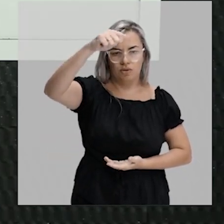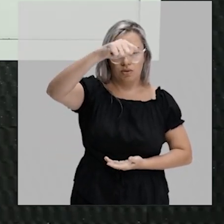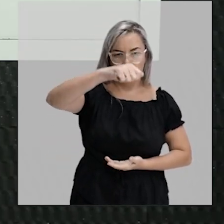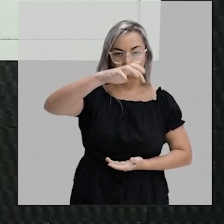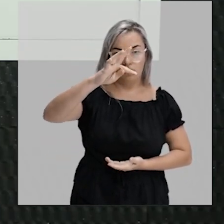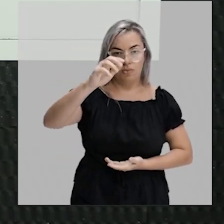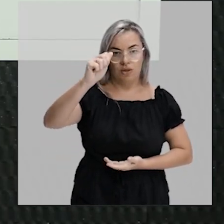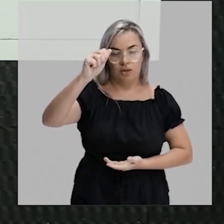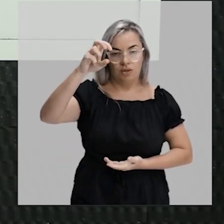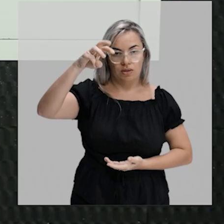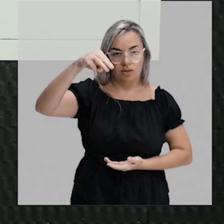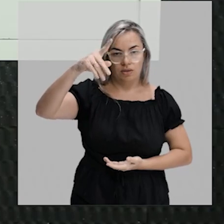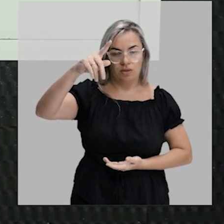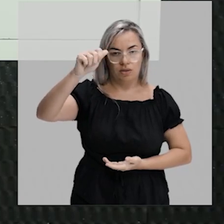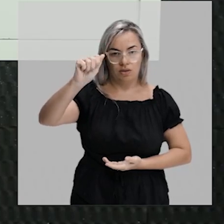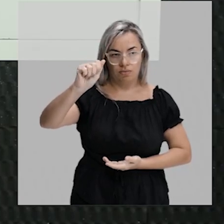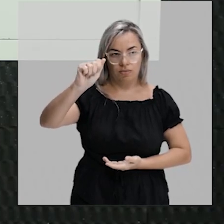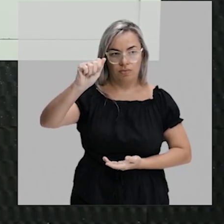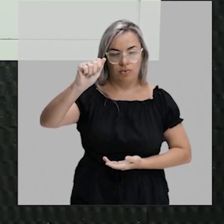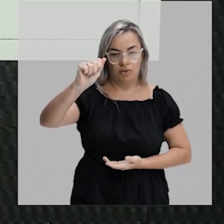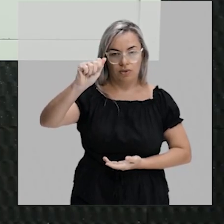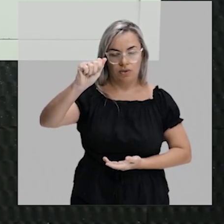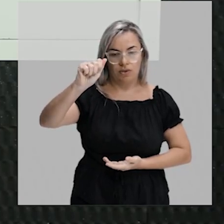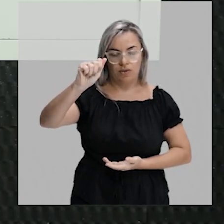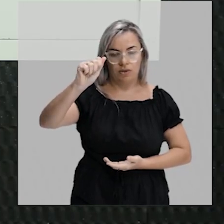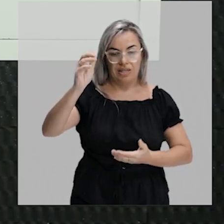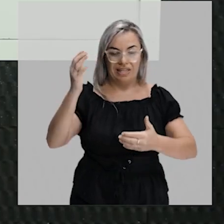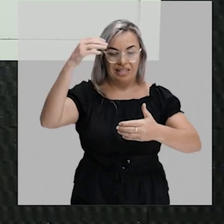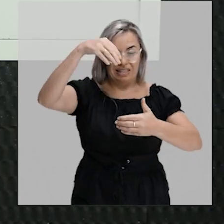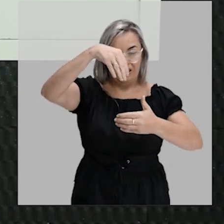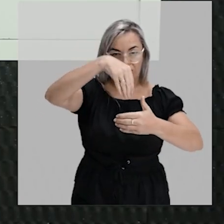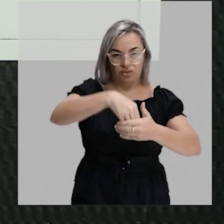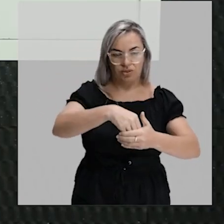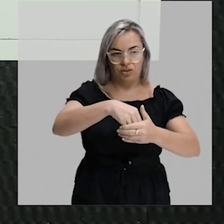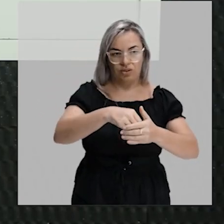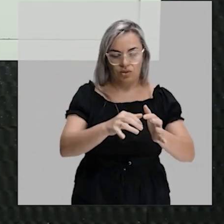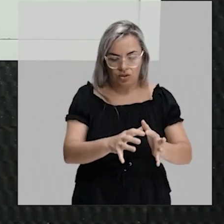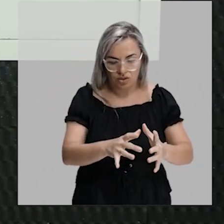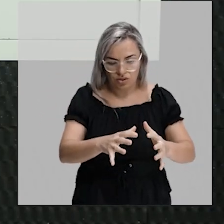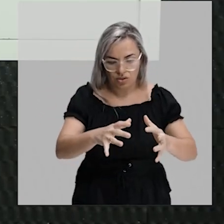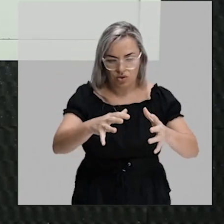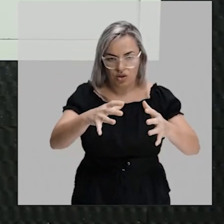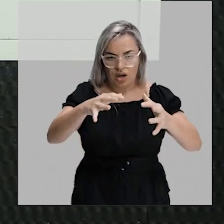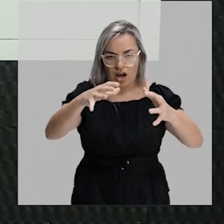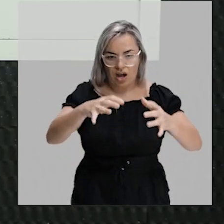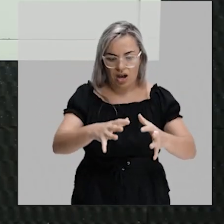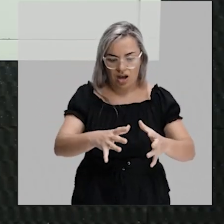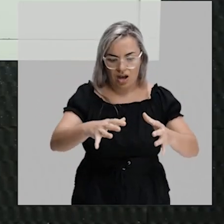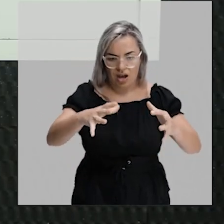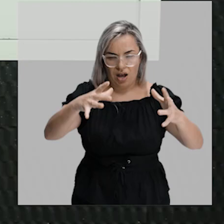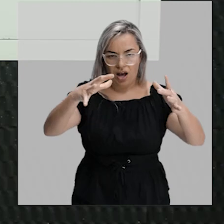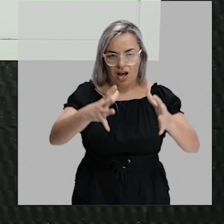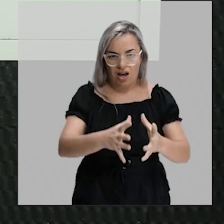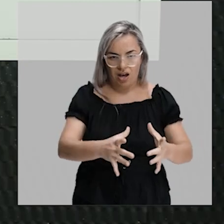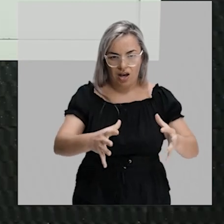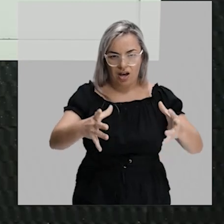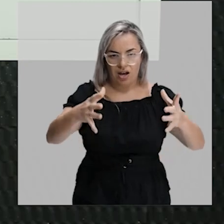esse recipiente, e dentro dele nós temos um gás. Então nós temos aqui as moléculas de um gás agindo.